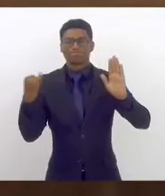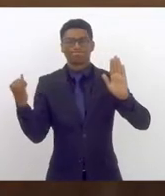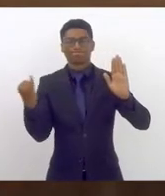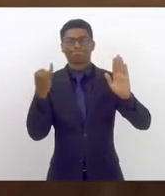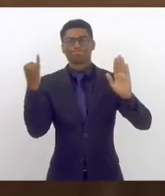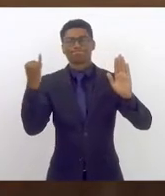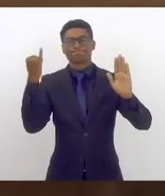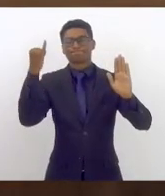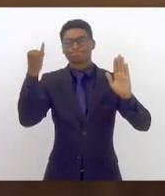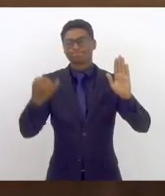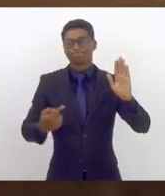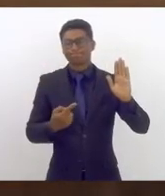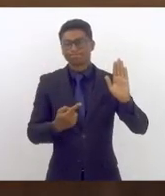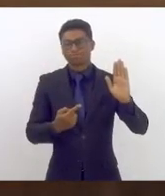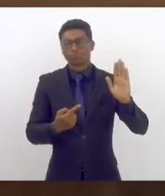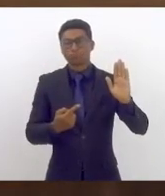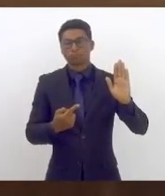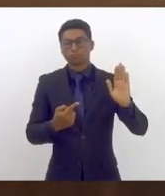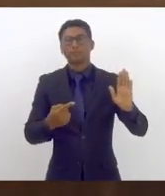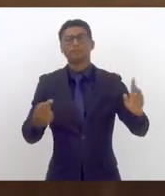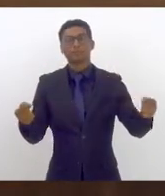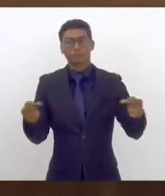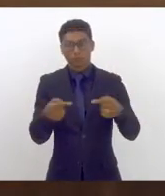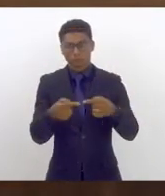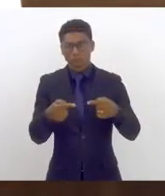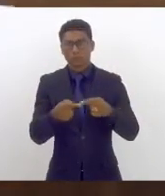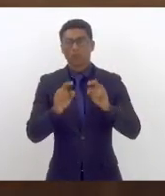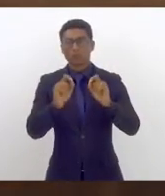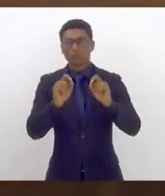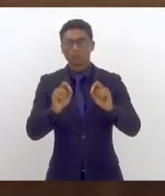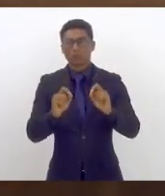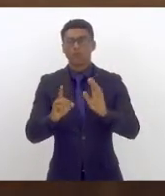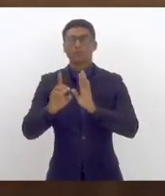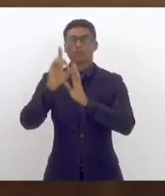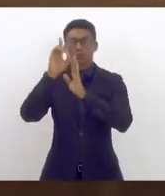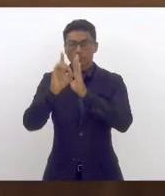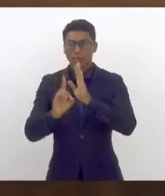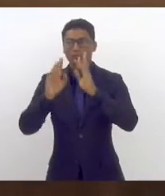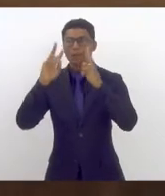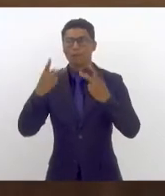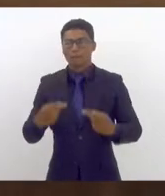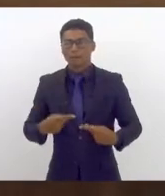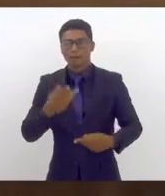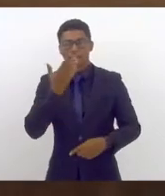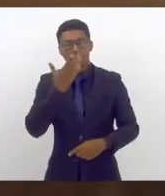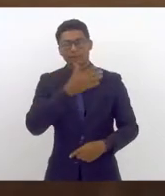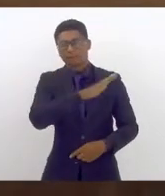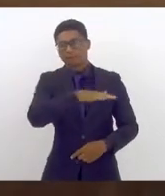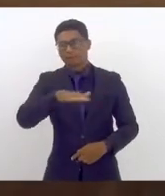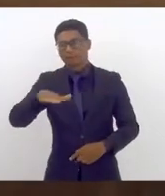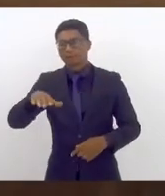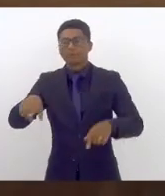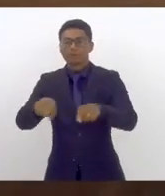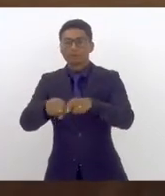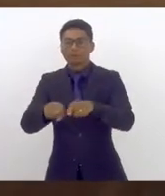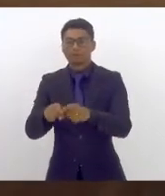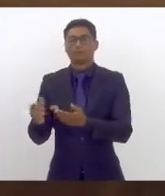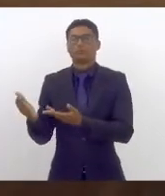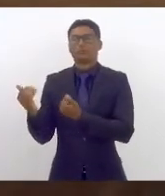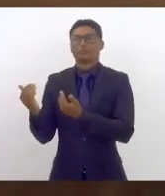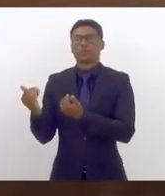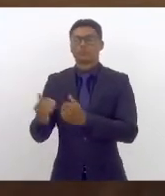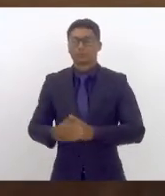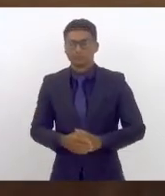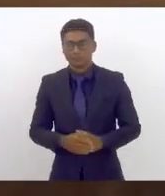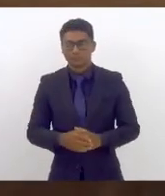atende as premissas das garantias dos Direitos Humanos das crianças e dos adolescentes e trazendo aqui